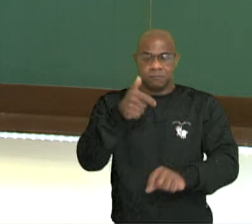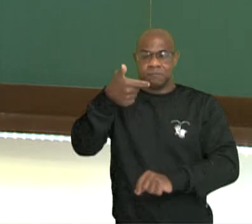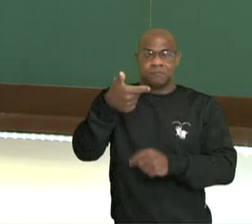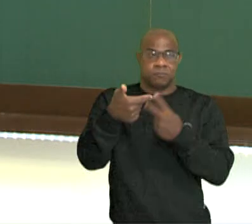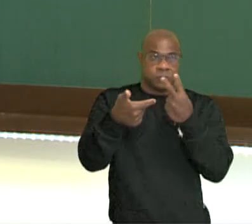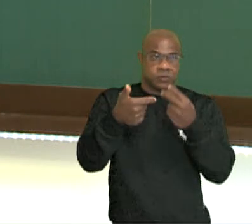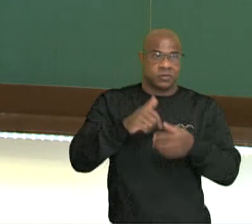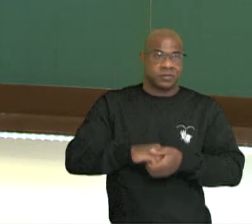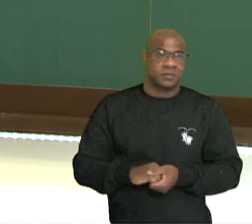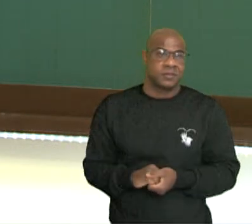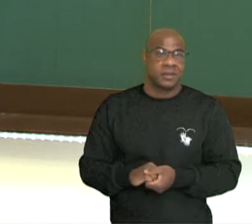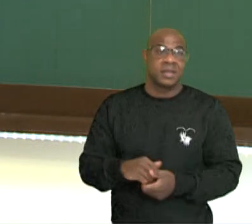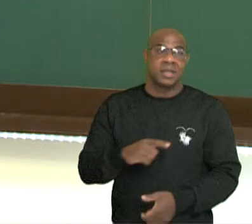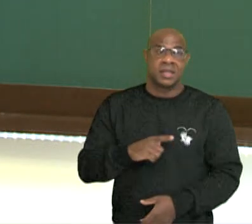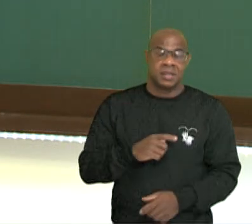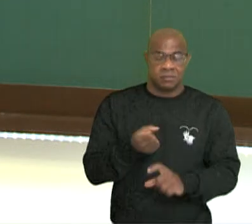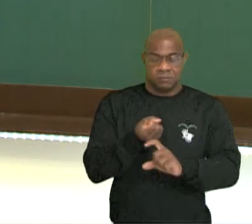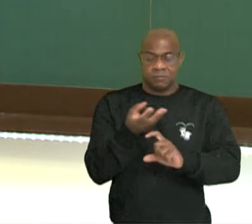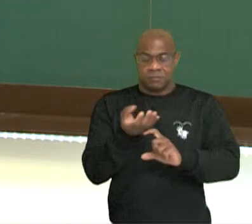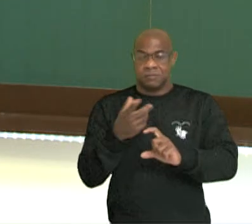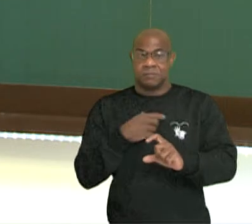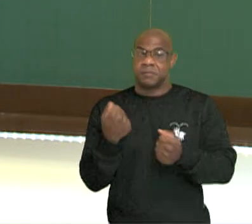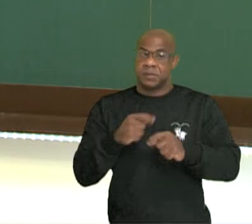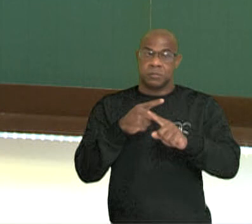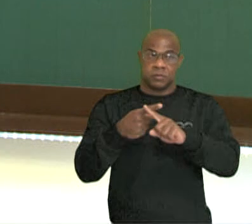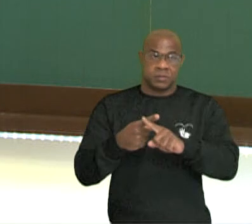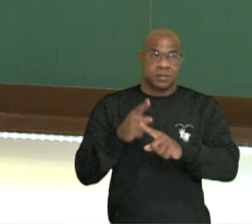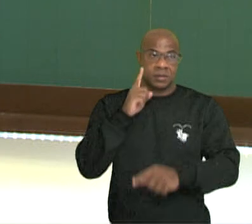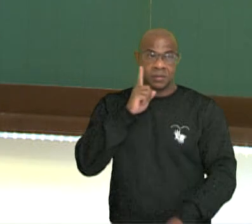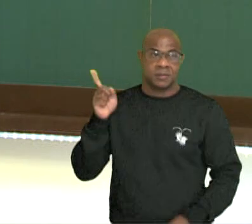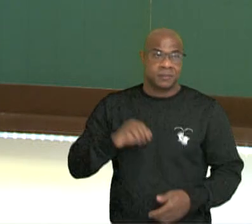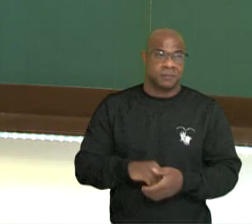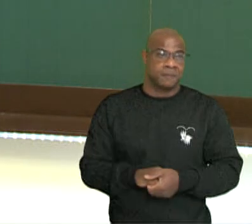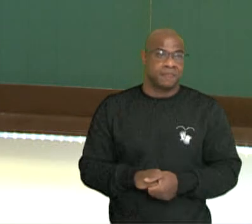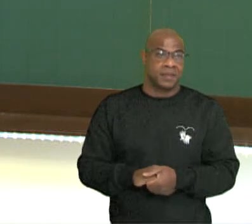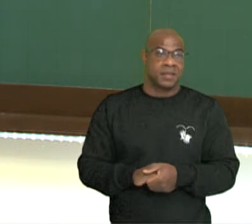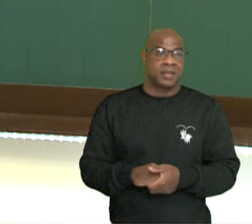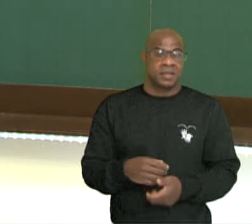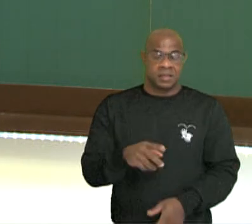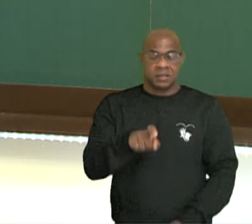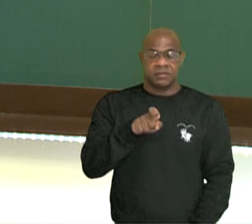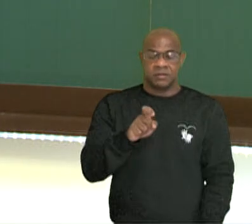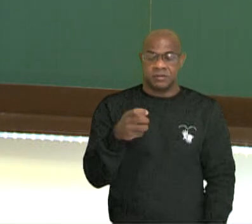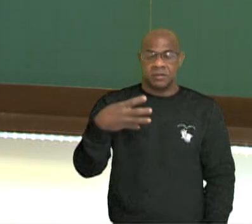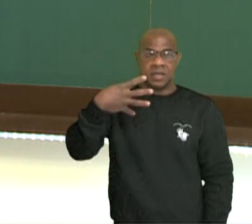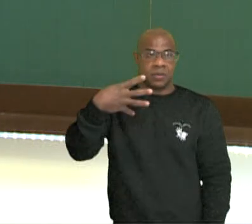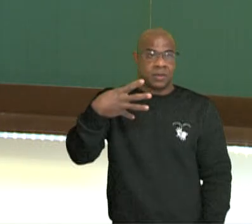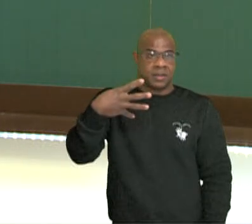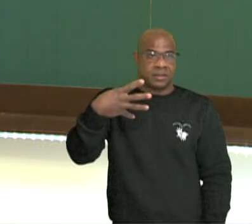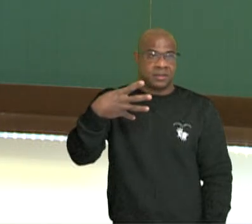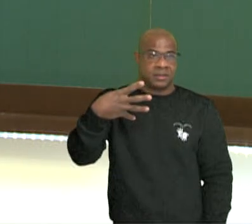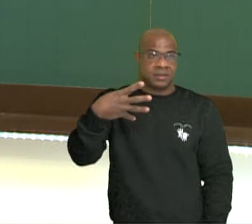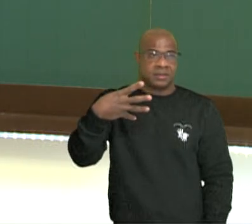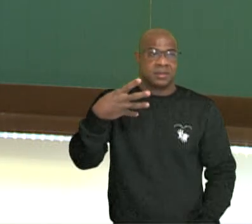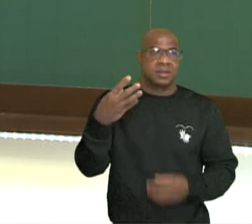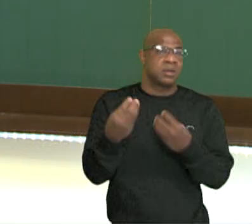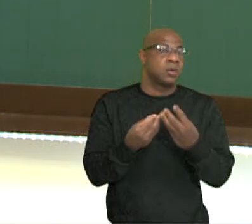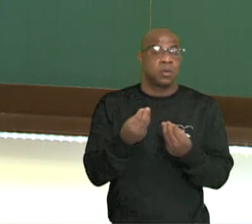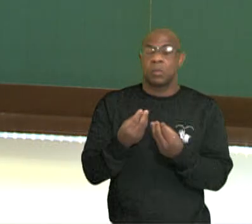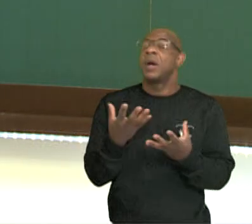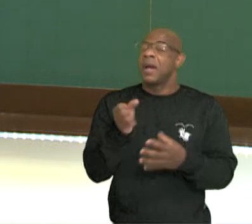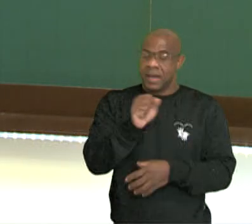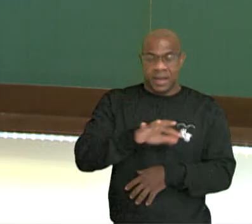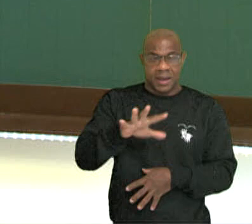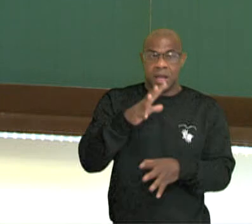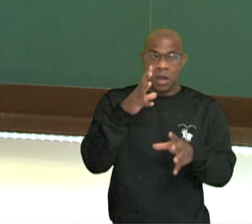potência. Nesses dois expoentes, multiplicamos x à quarta, que é 2 vezes 2. Como eu quero a área